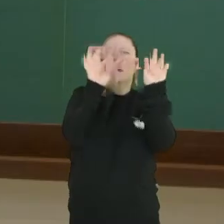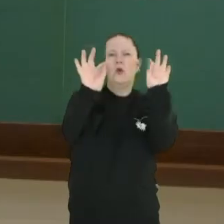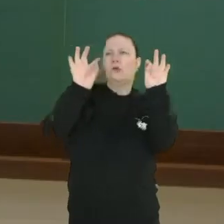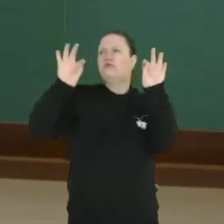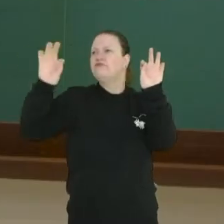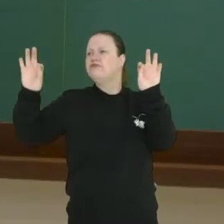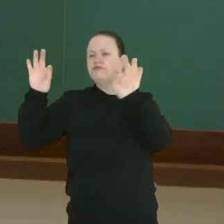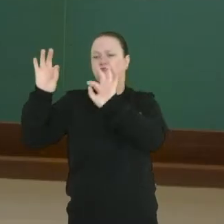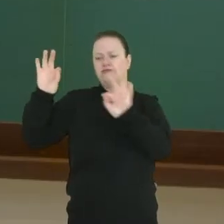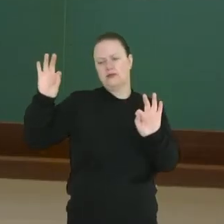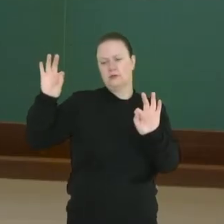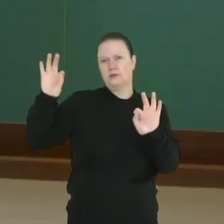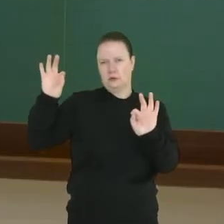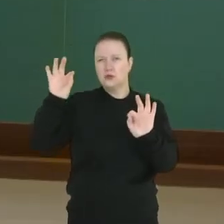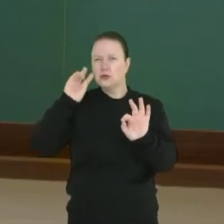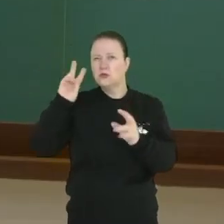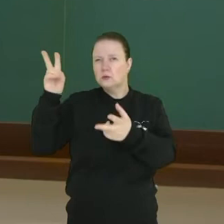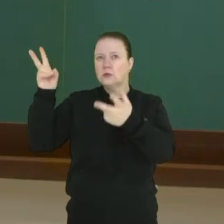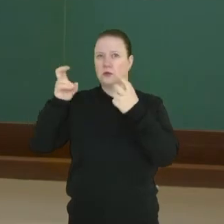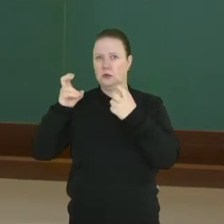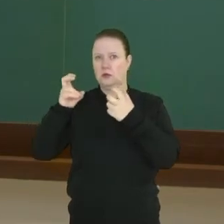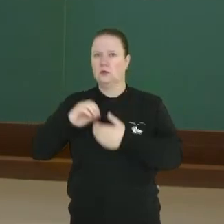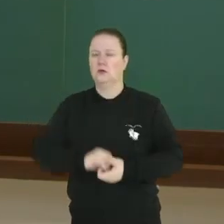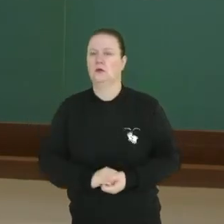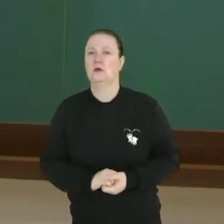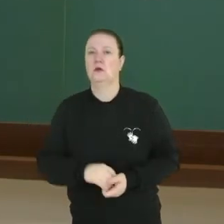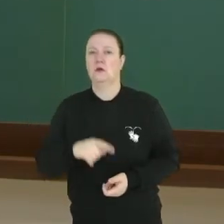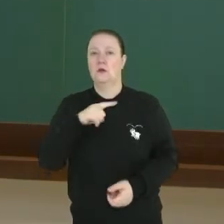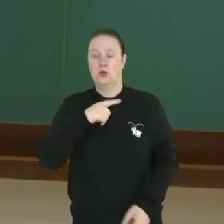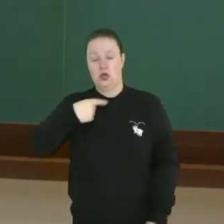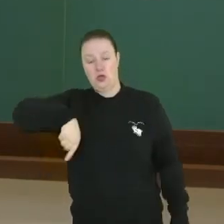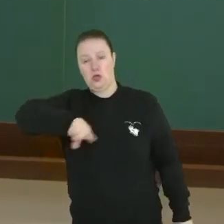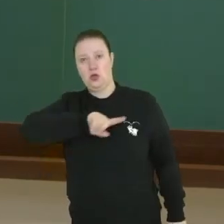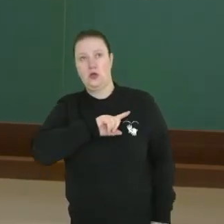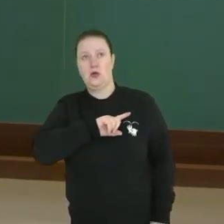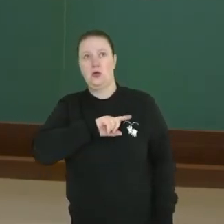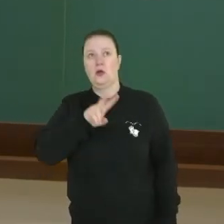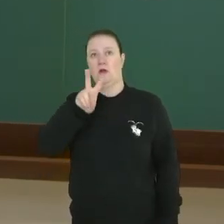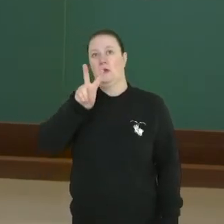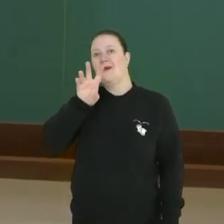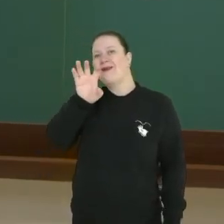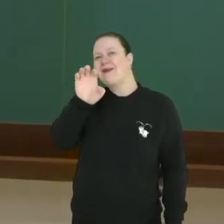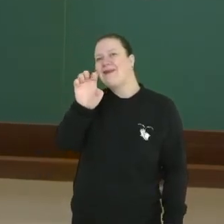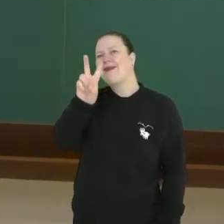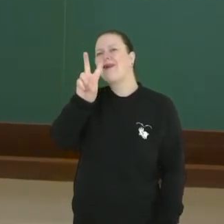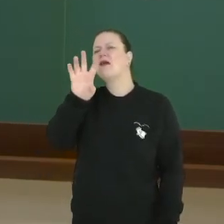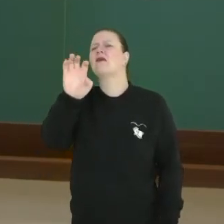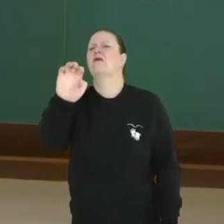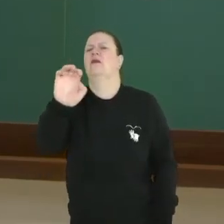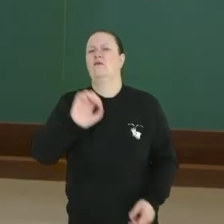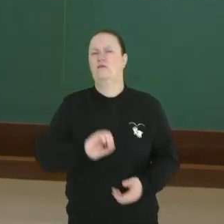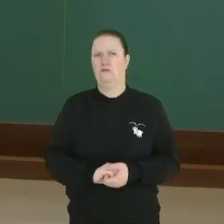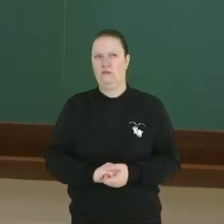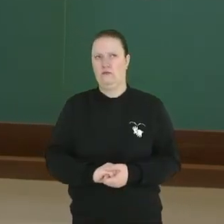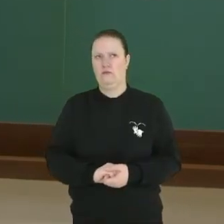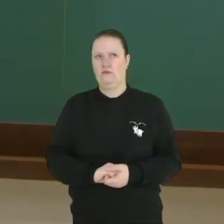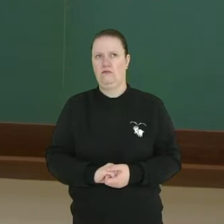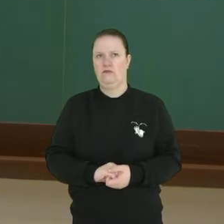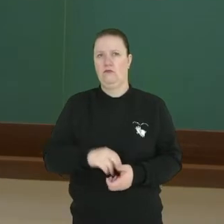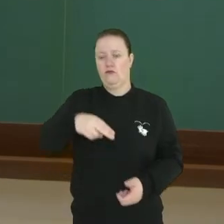as palavras aqui em destaque? Temos ali nós vive, nós não e doutor.